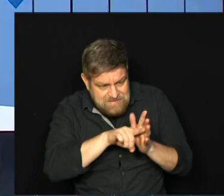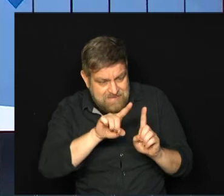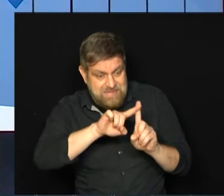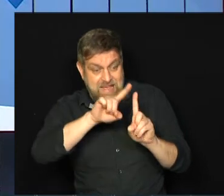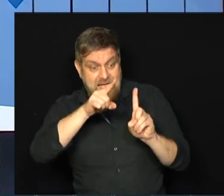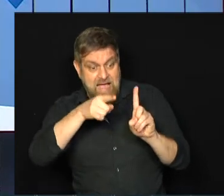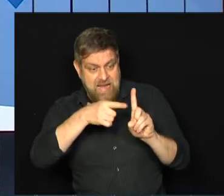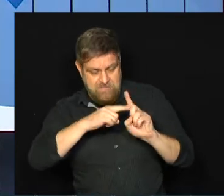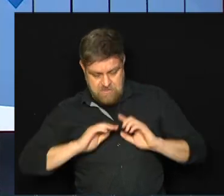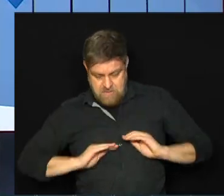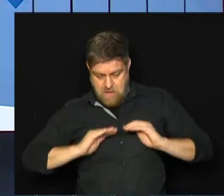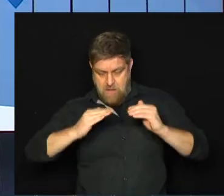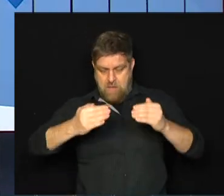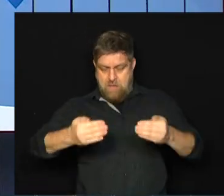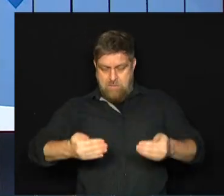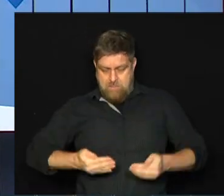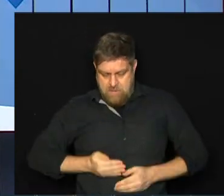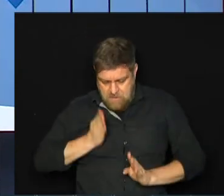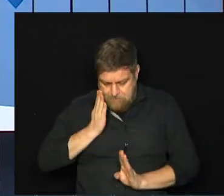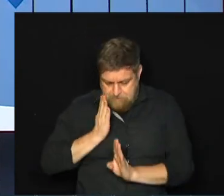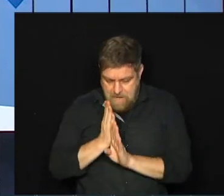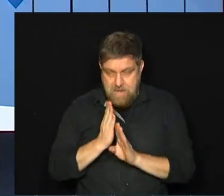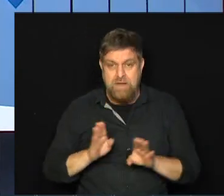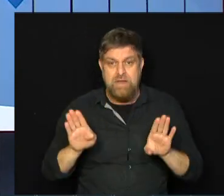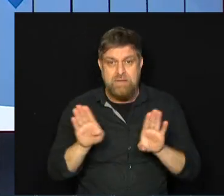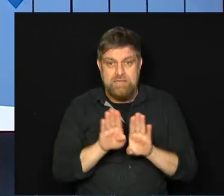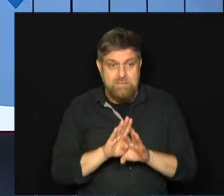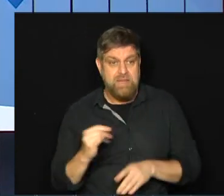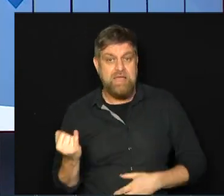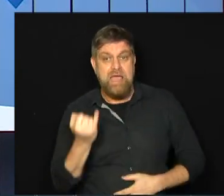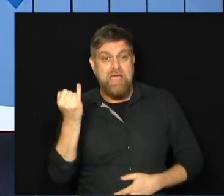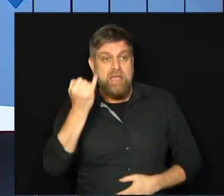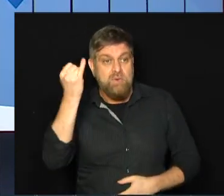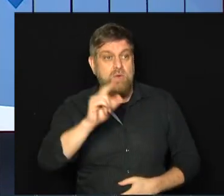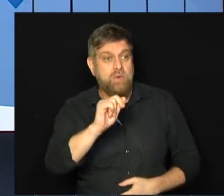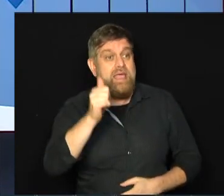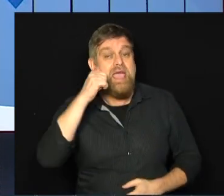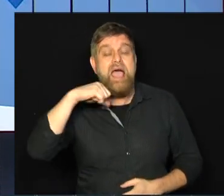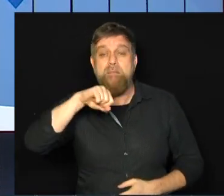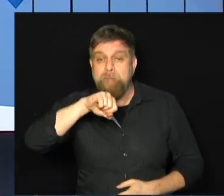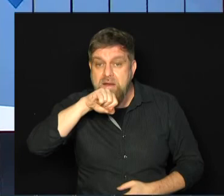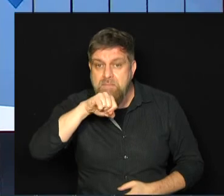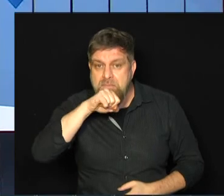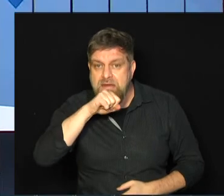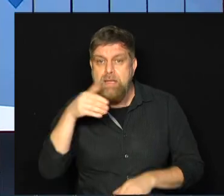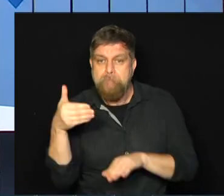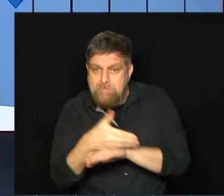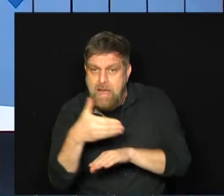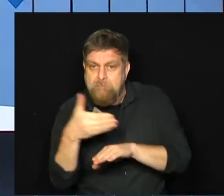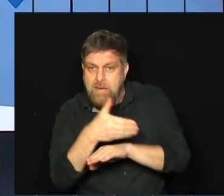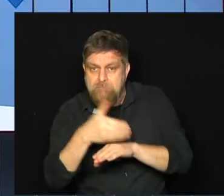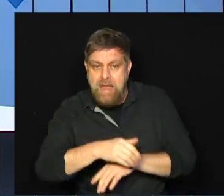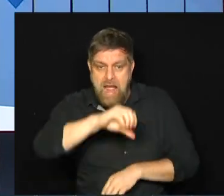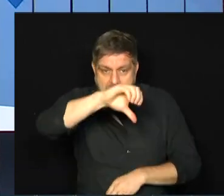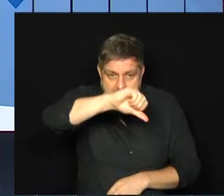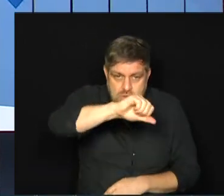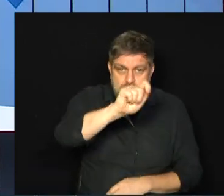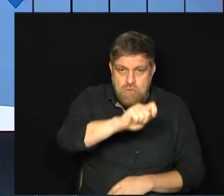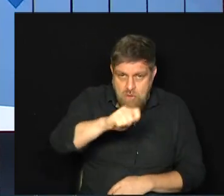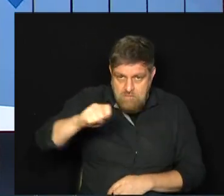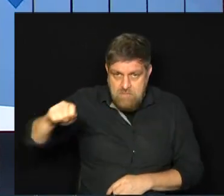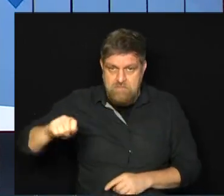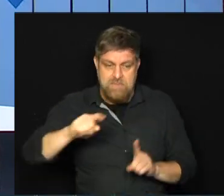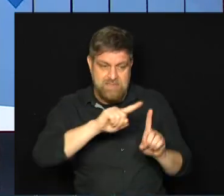na gestação. A senhora falou do pré-natal também. Então é importante que a mãe, que a gestante também tenha esse cuidado de fazer esse